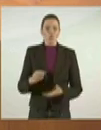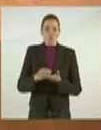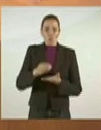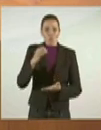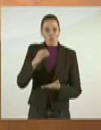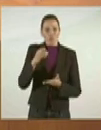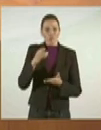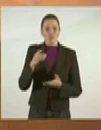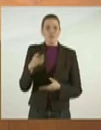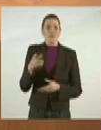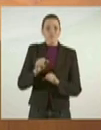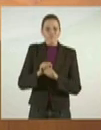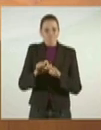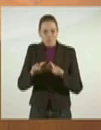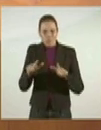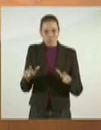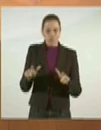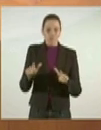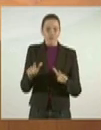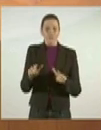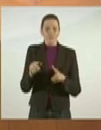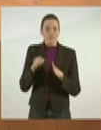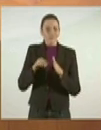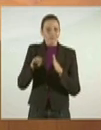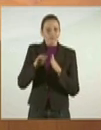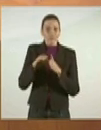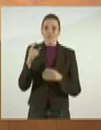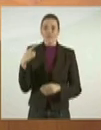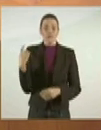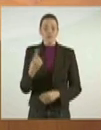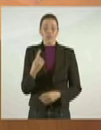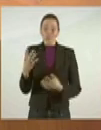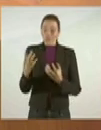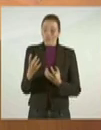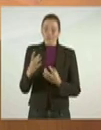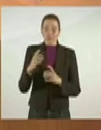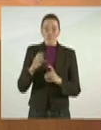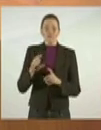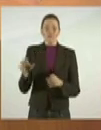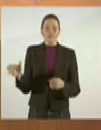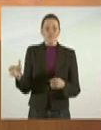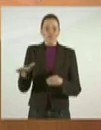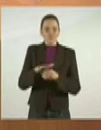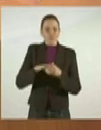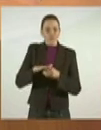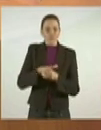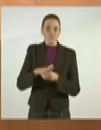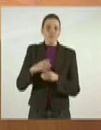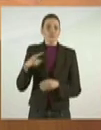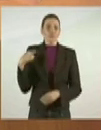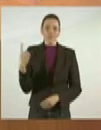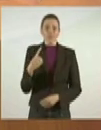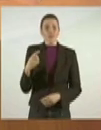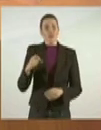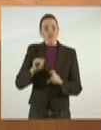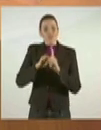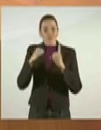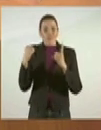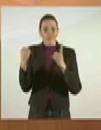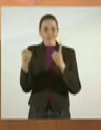e nem meio vazio nós queremos sociedade que seja contemplada pela educação por